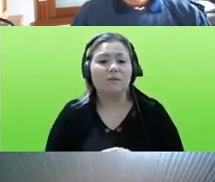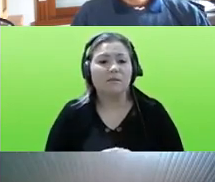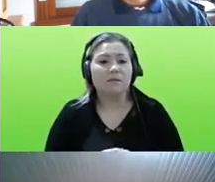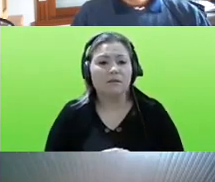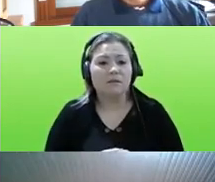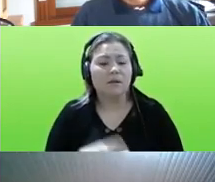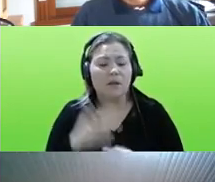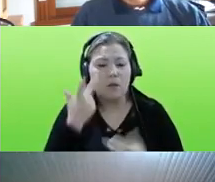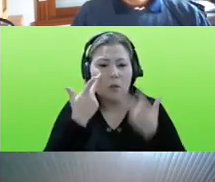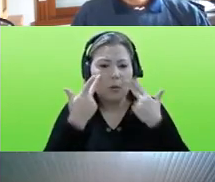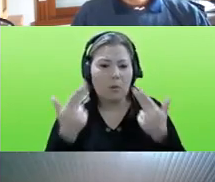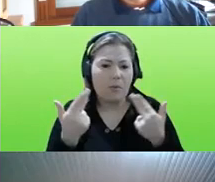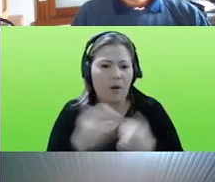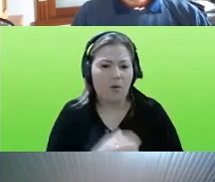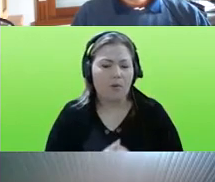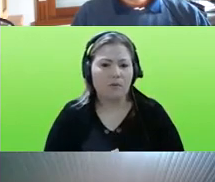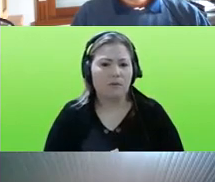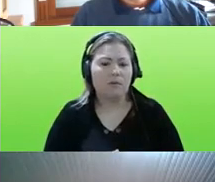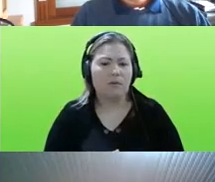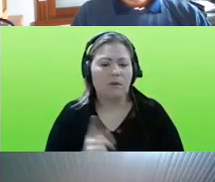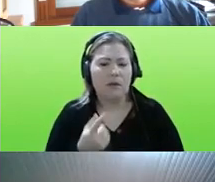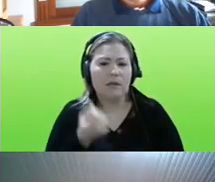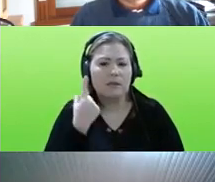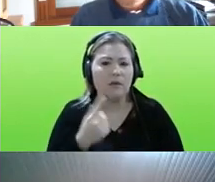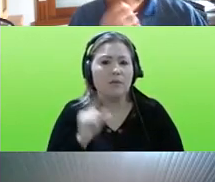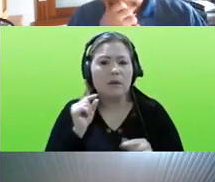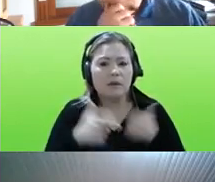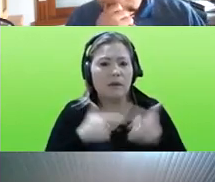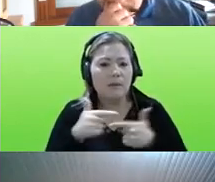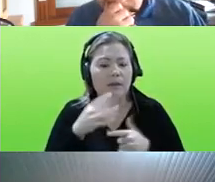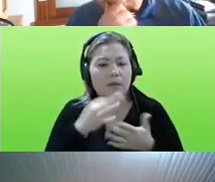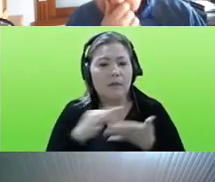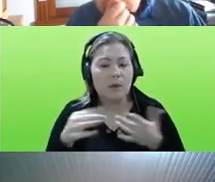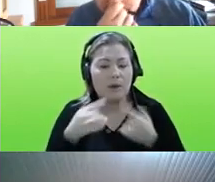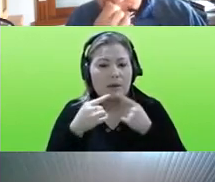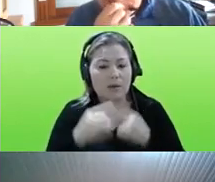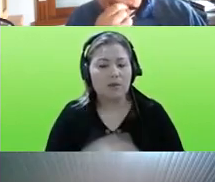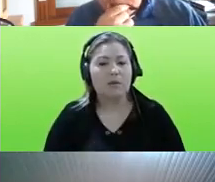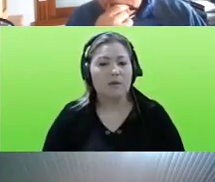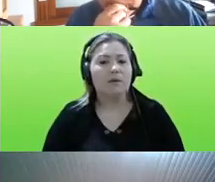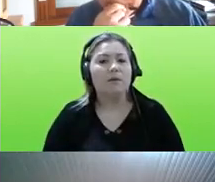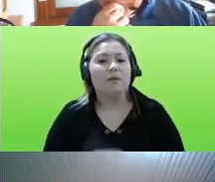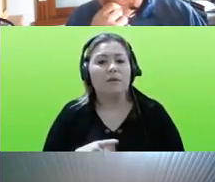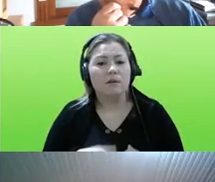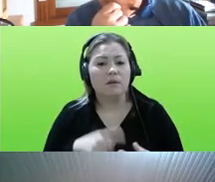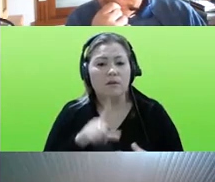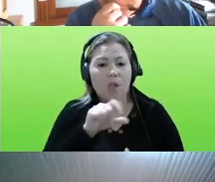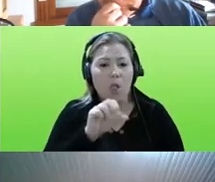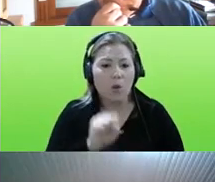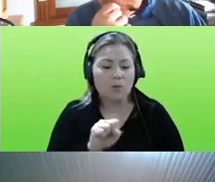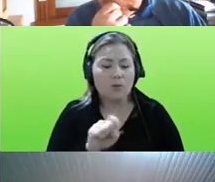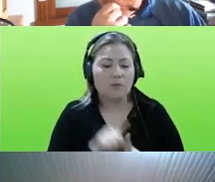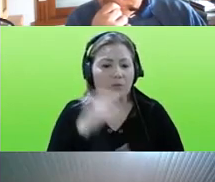comum, não é de causar estranheza para quem trabalha em teoria crítica, que tanto Rawls foi importantíssimo para